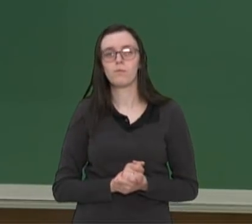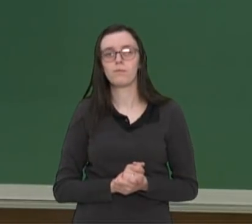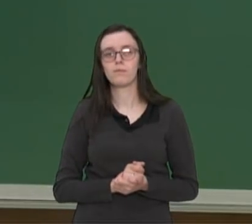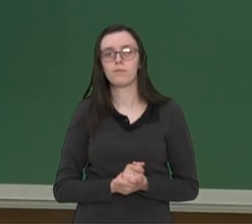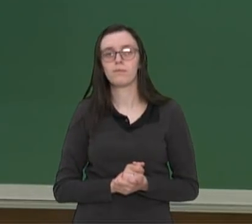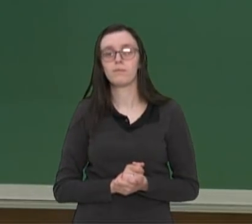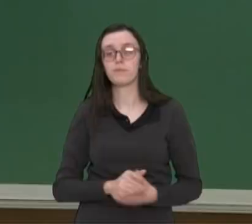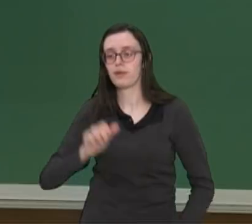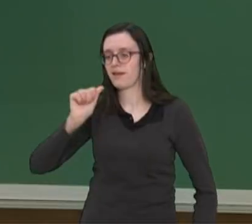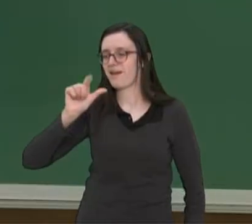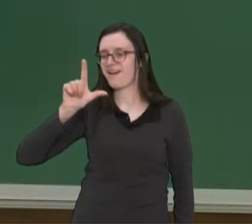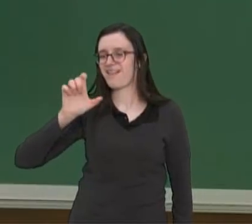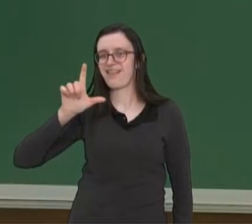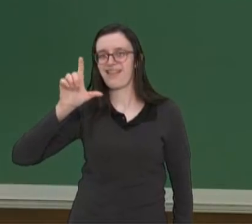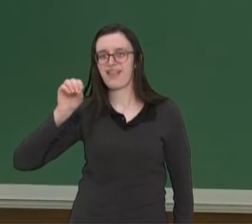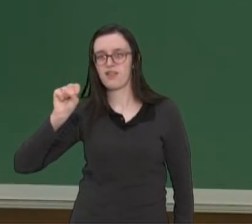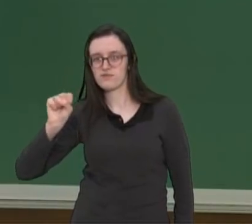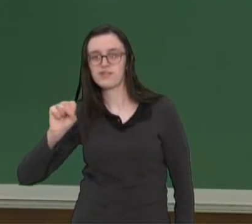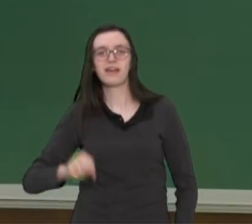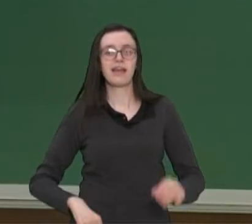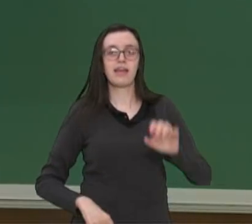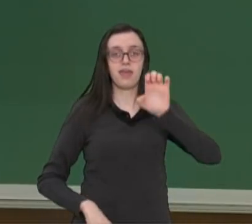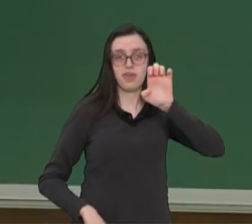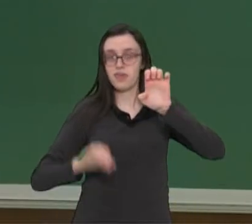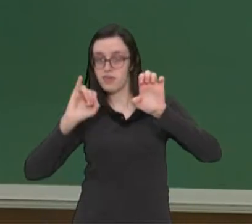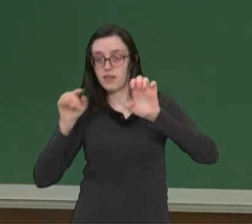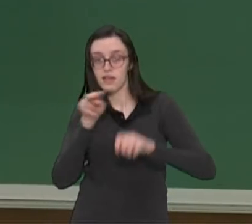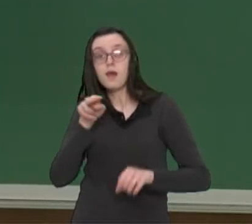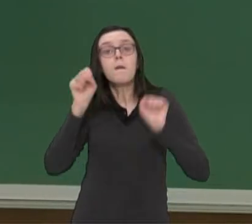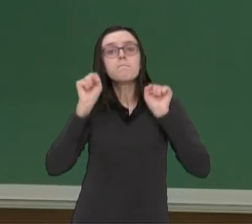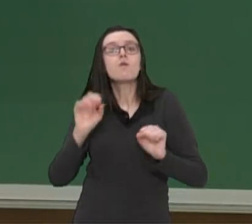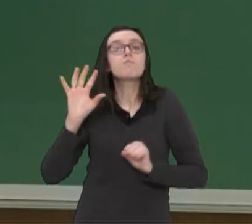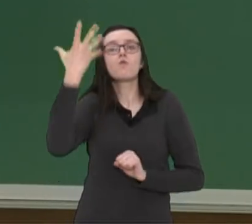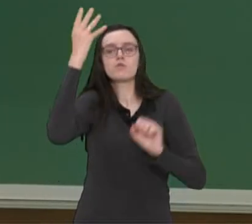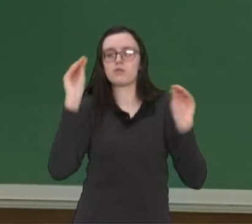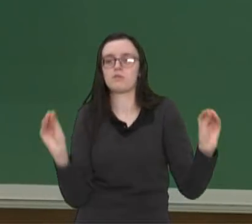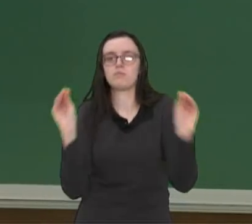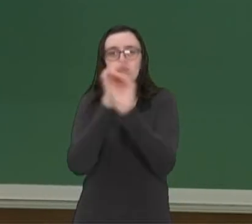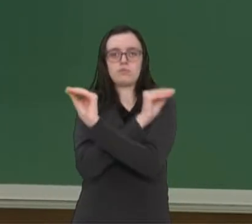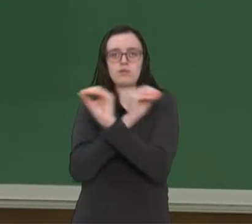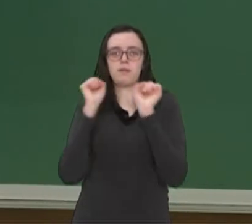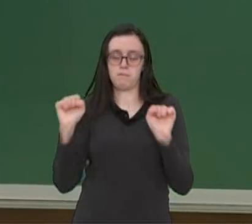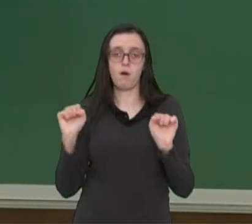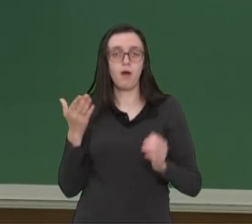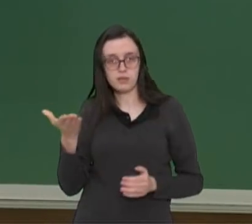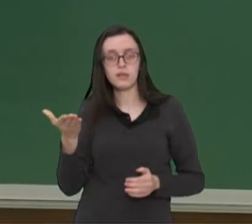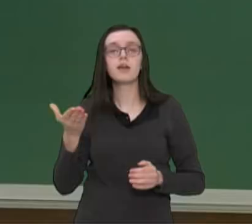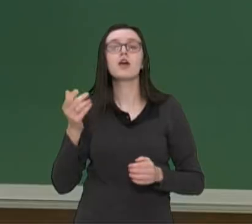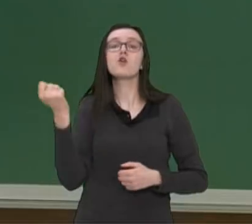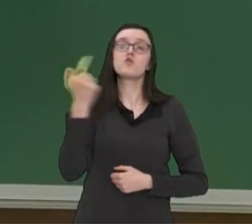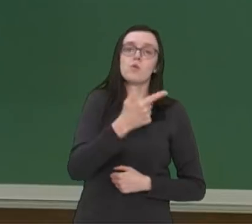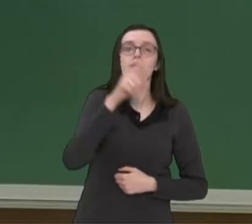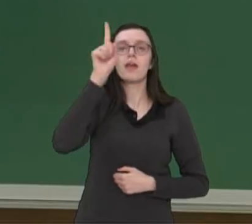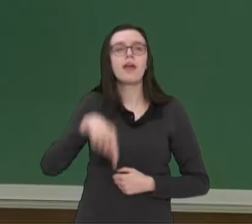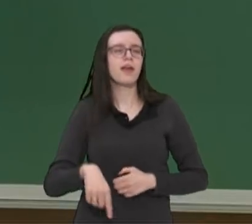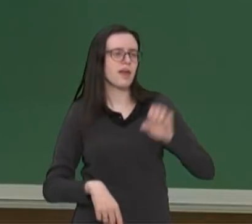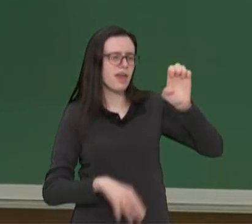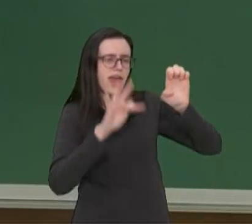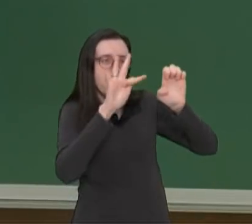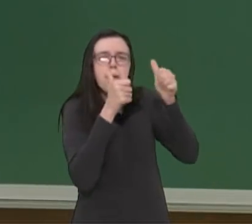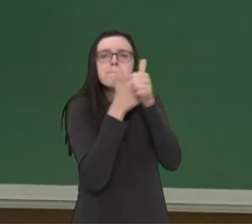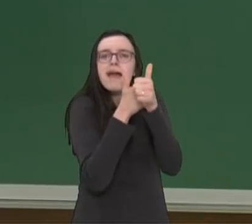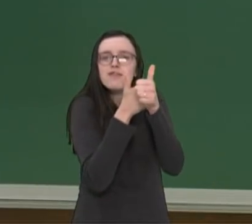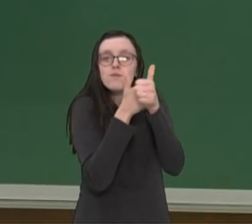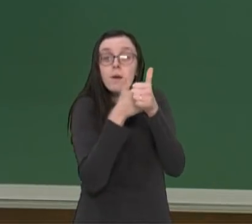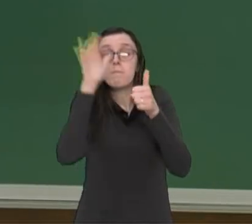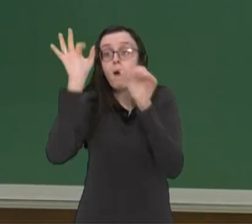os alelos E e I, eles têm maior chance de ocorrer essa permutação, esse crossing over, do que o E e o F que estão pertinho.